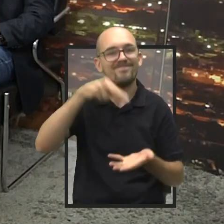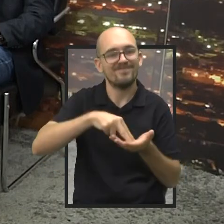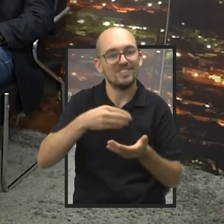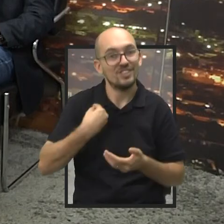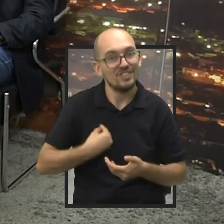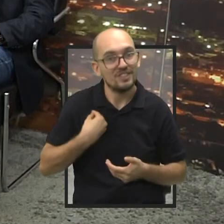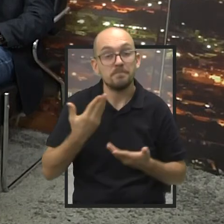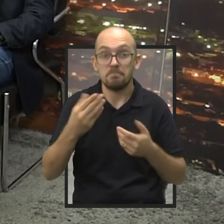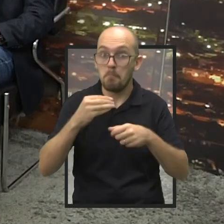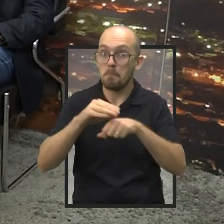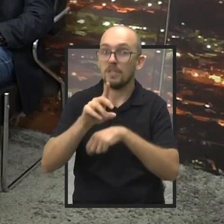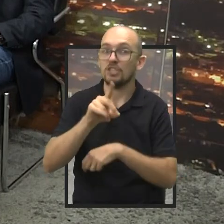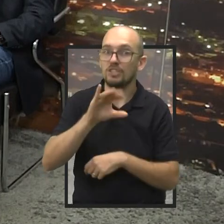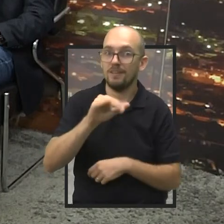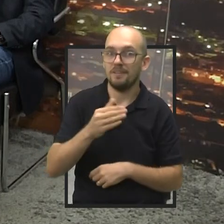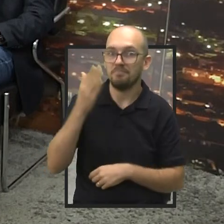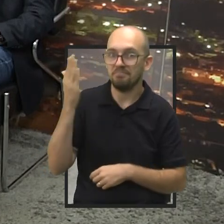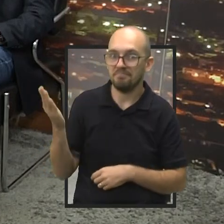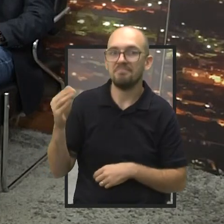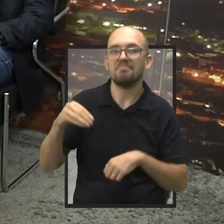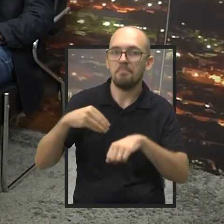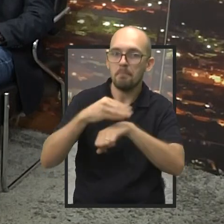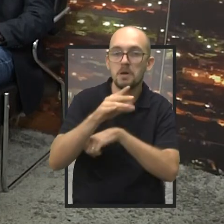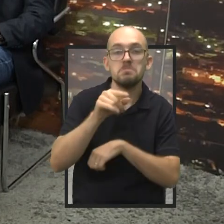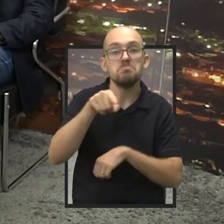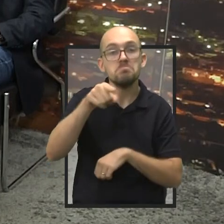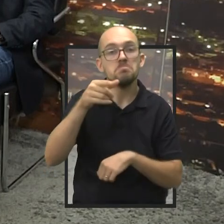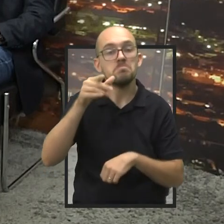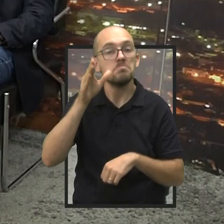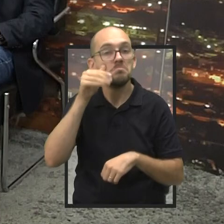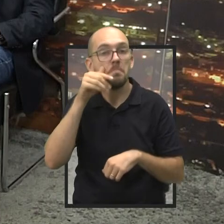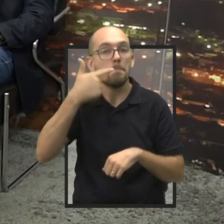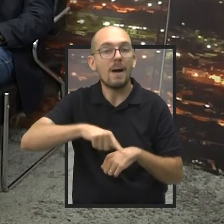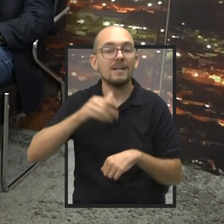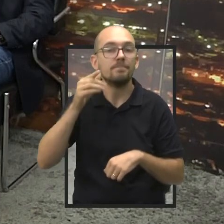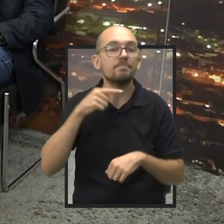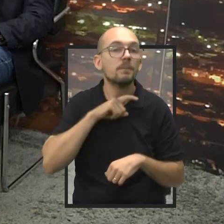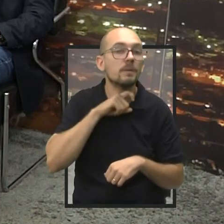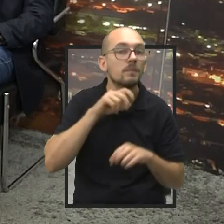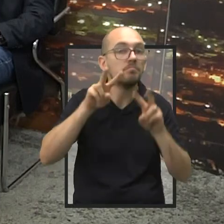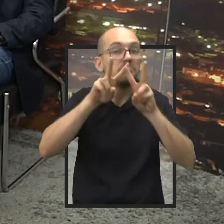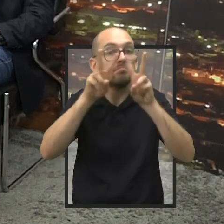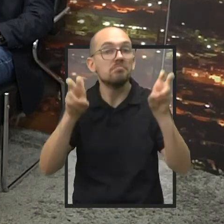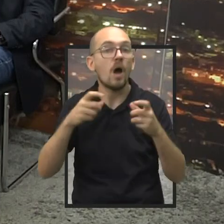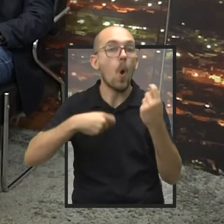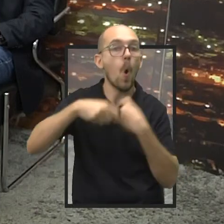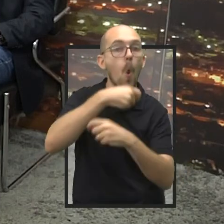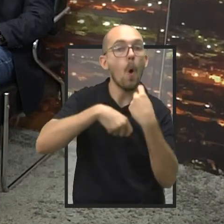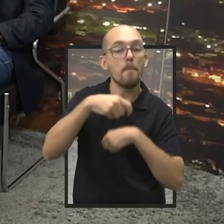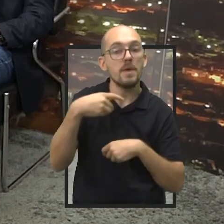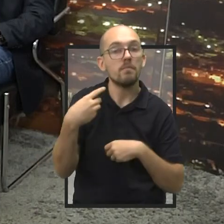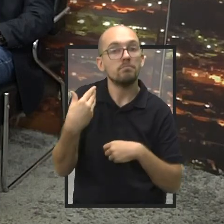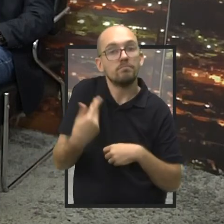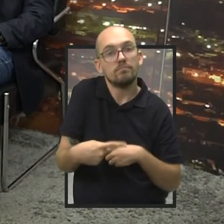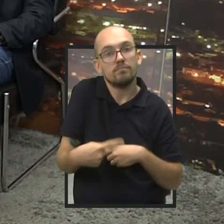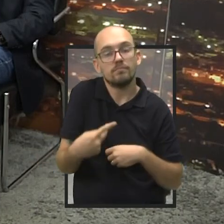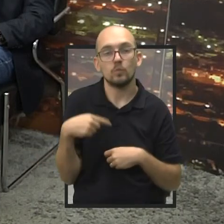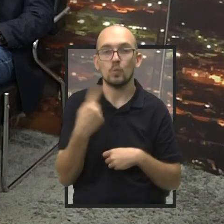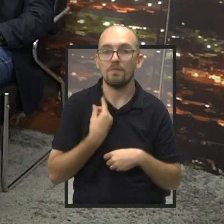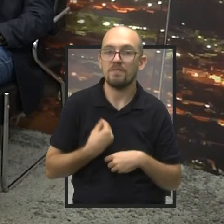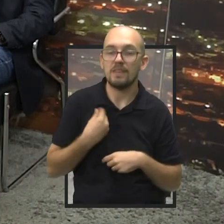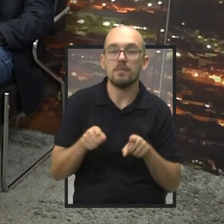Fica então aí a dica, tanto para quem quer saber mais sobre economia aí do nosso cotidiano, e também